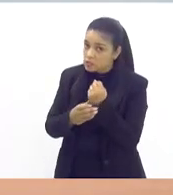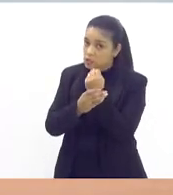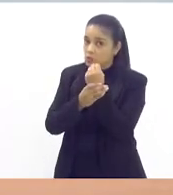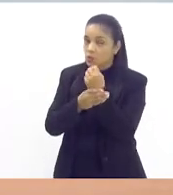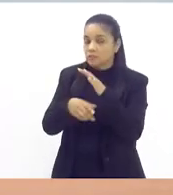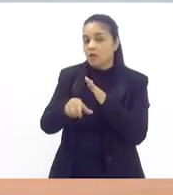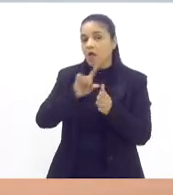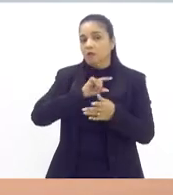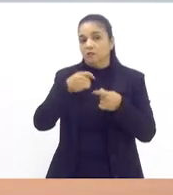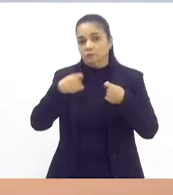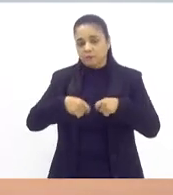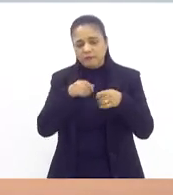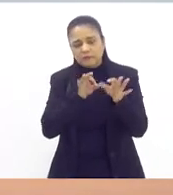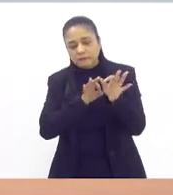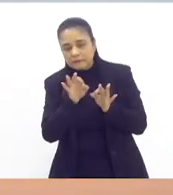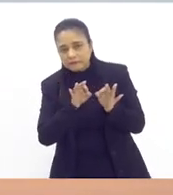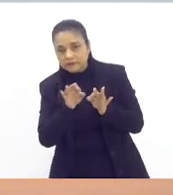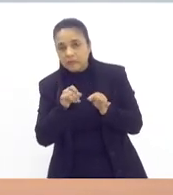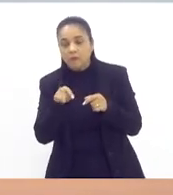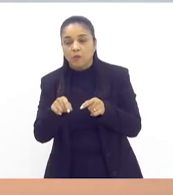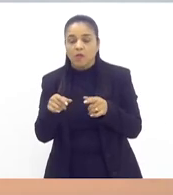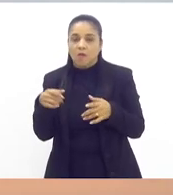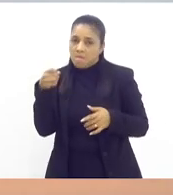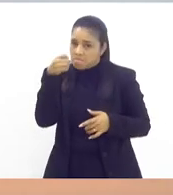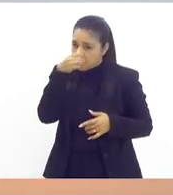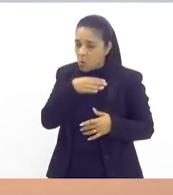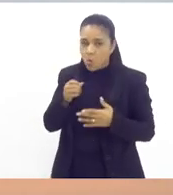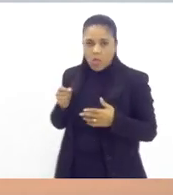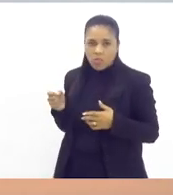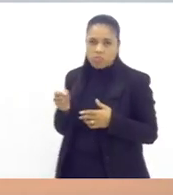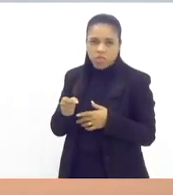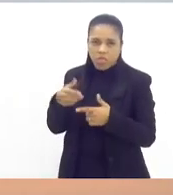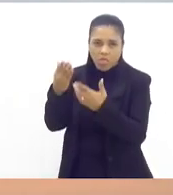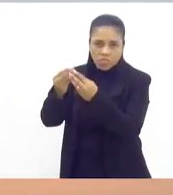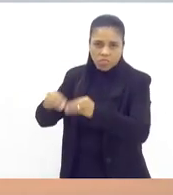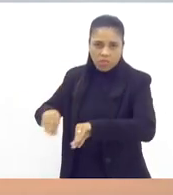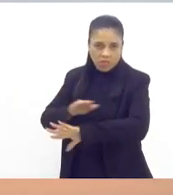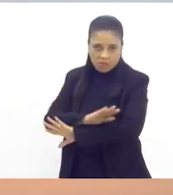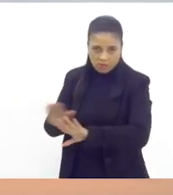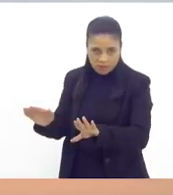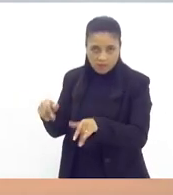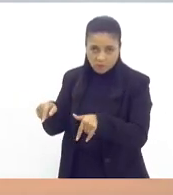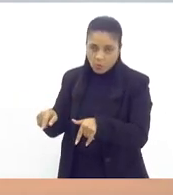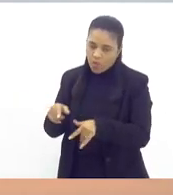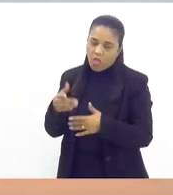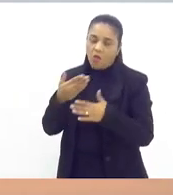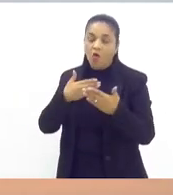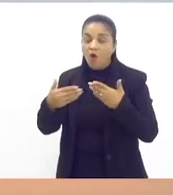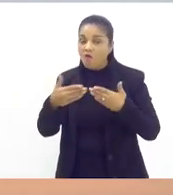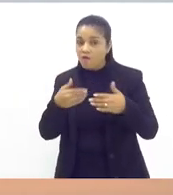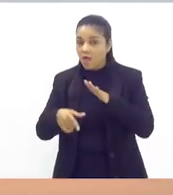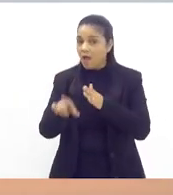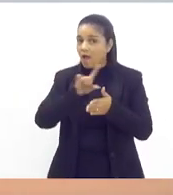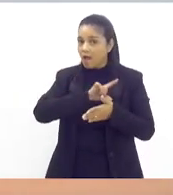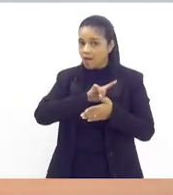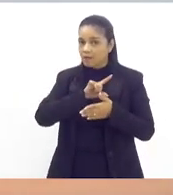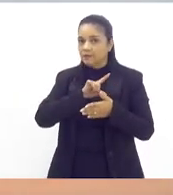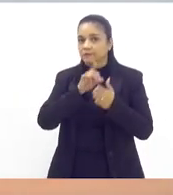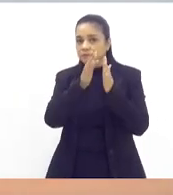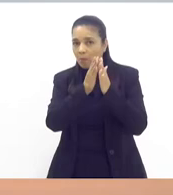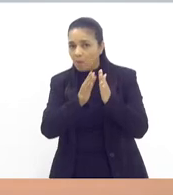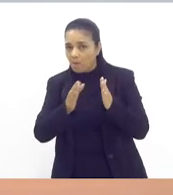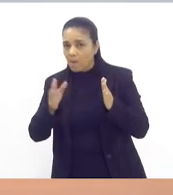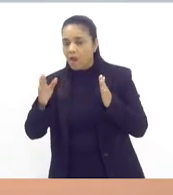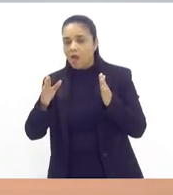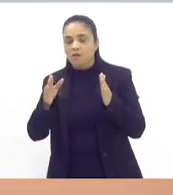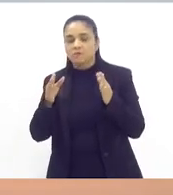já existe hoje lá de forma abrupta. E isso vai ser parte da conversa que a gente vai ter. A gente espera, no longo prazo, sim, substituir o